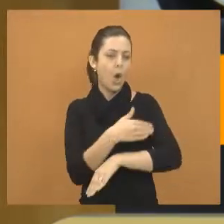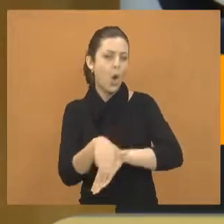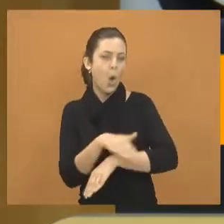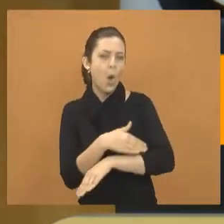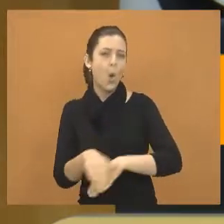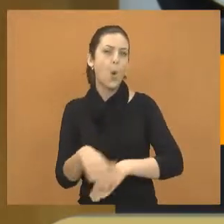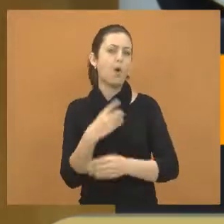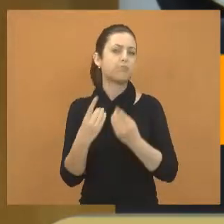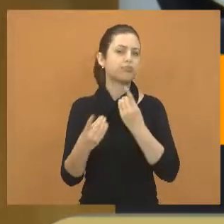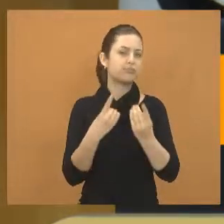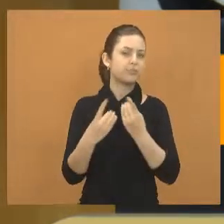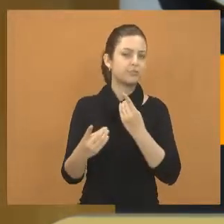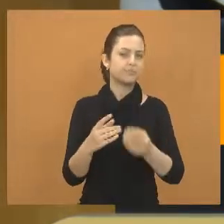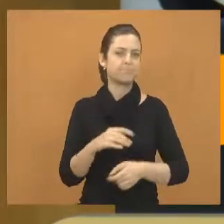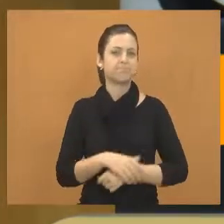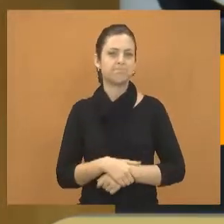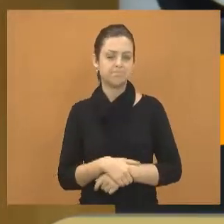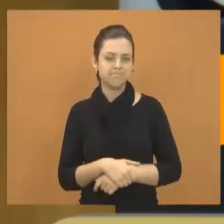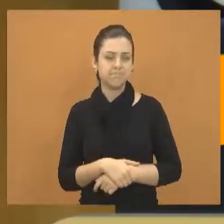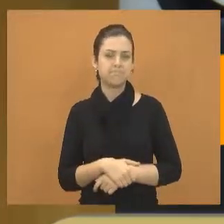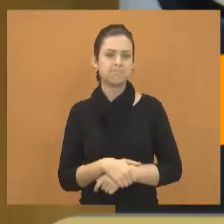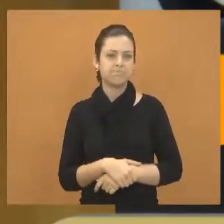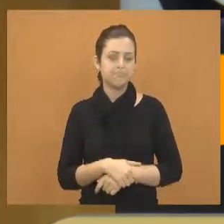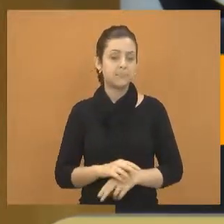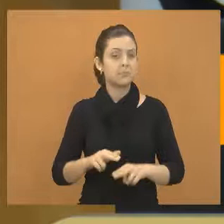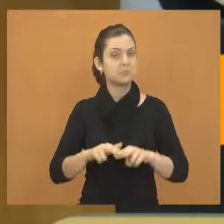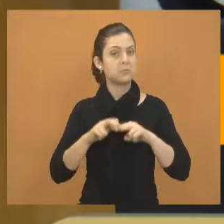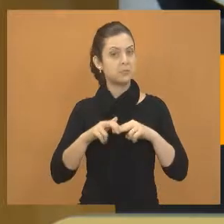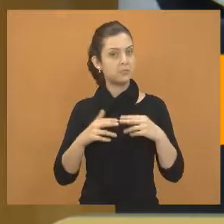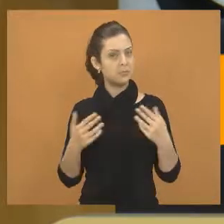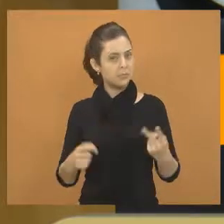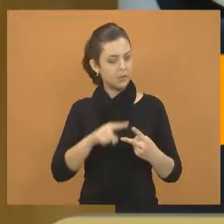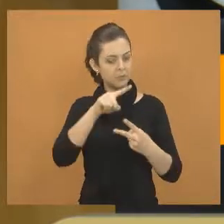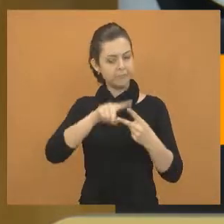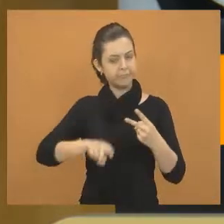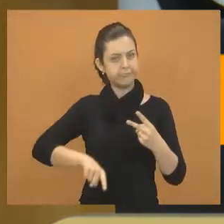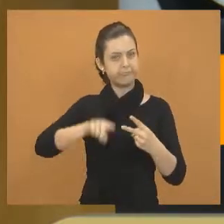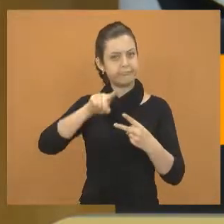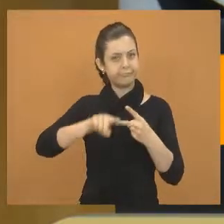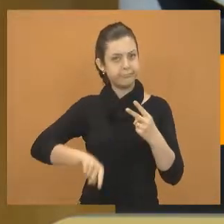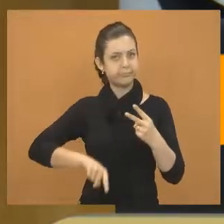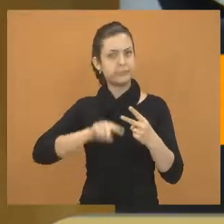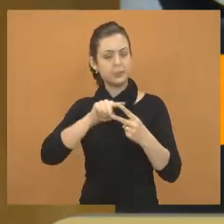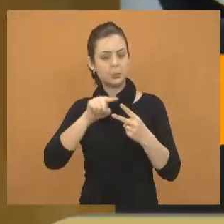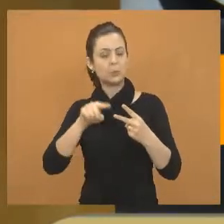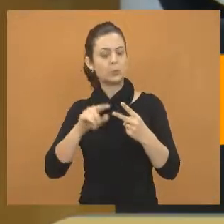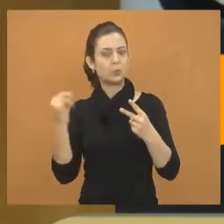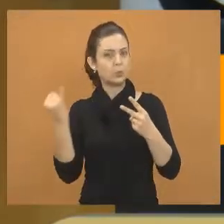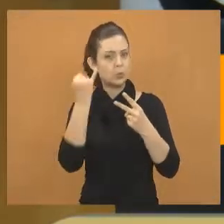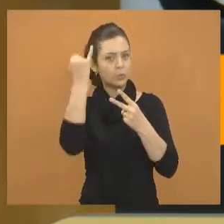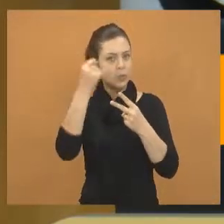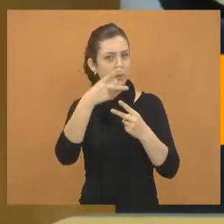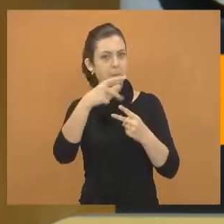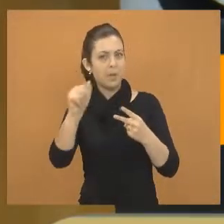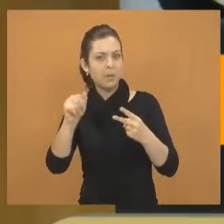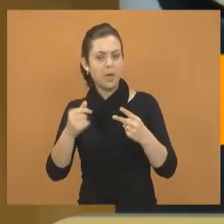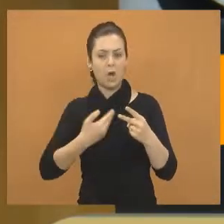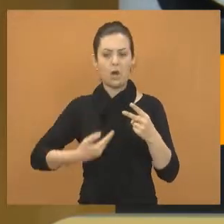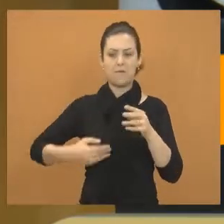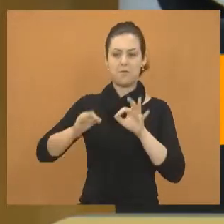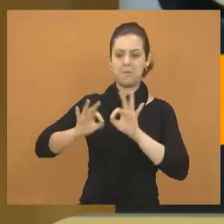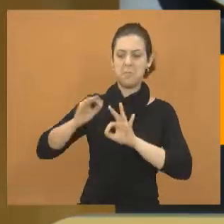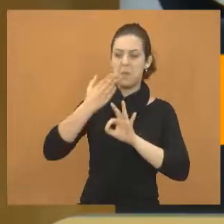pelas rodovias que cortam a nossa cidade. Portanto, são dois dois tópicos aqui do programa de governo,